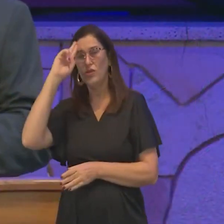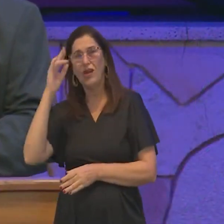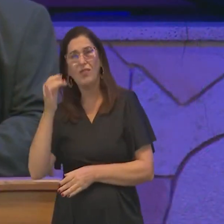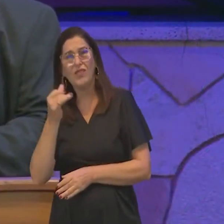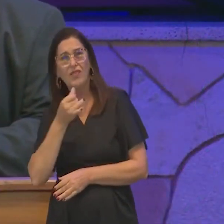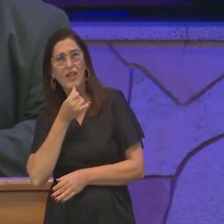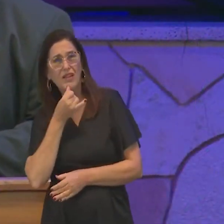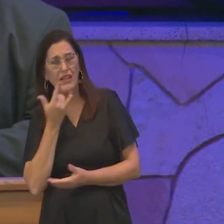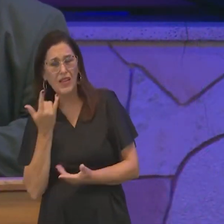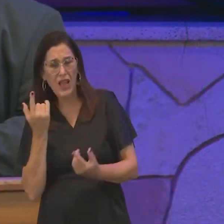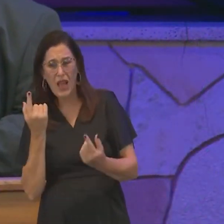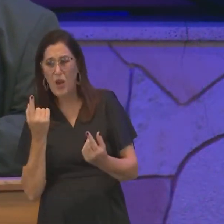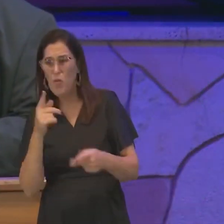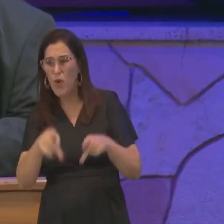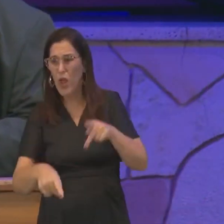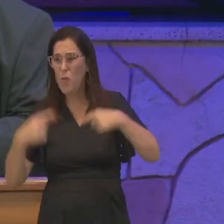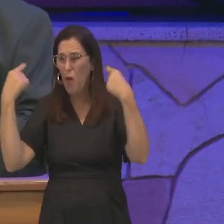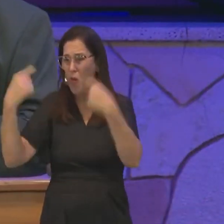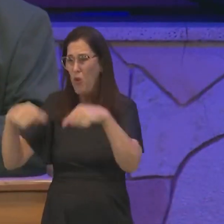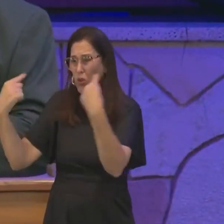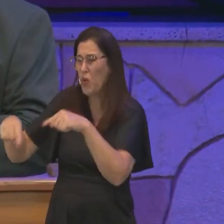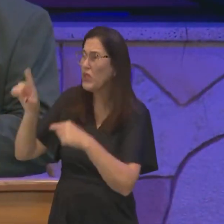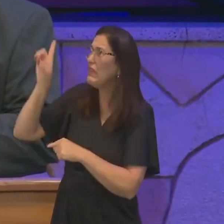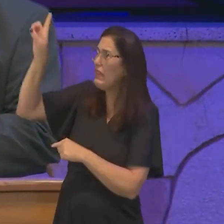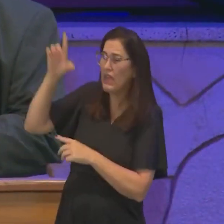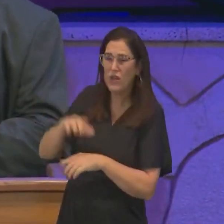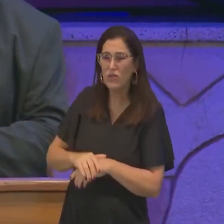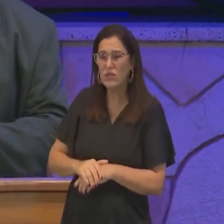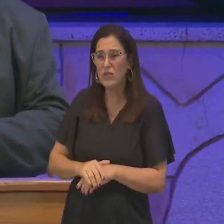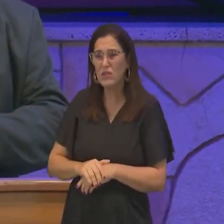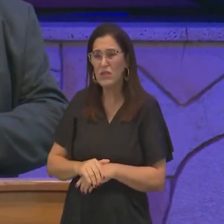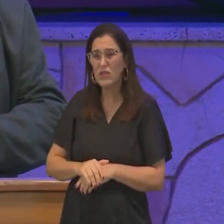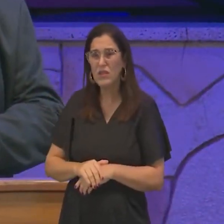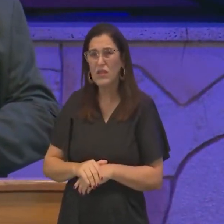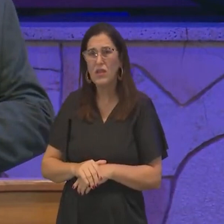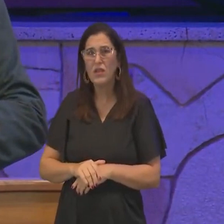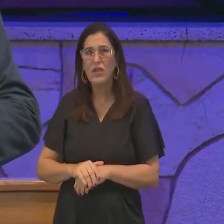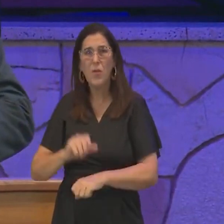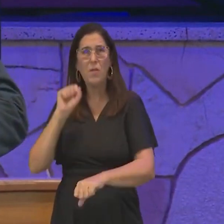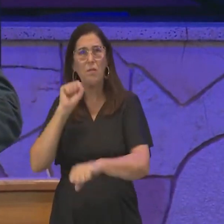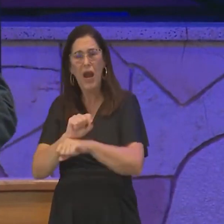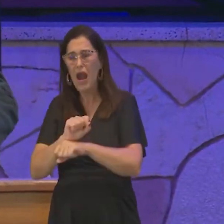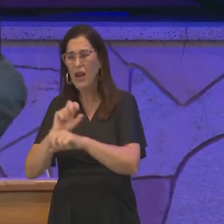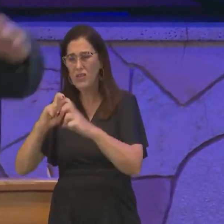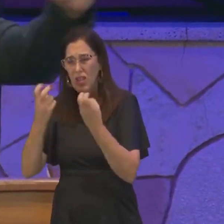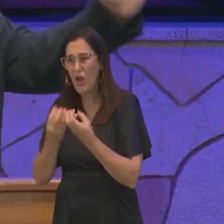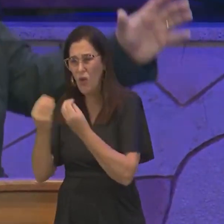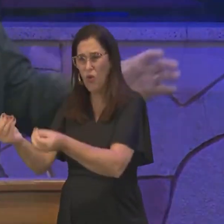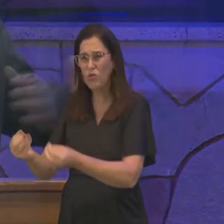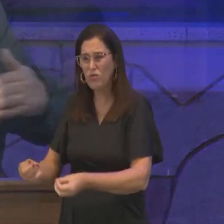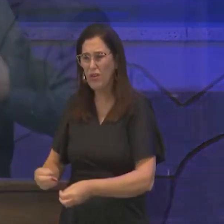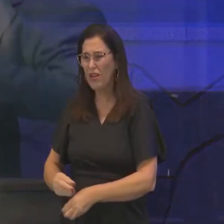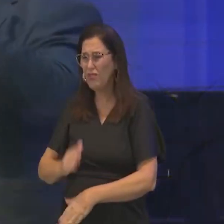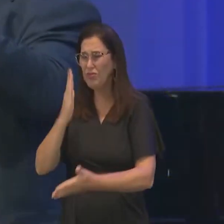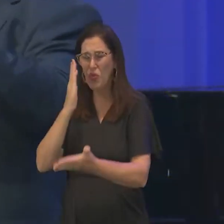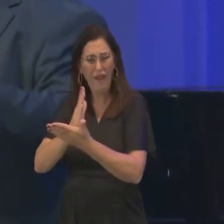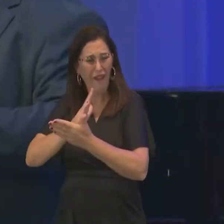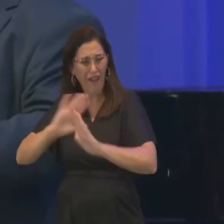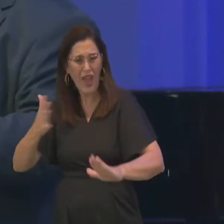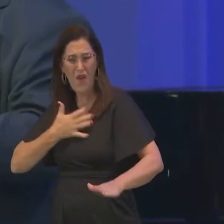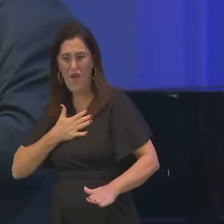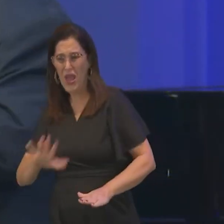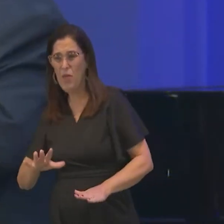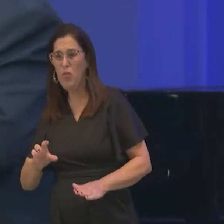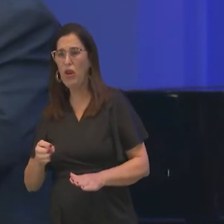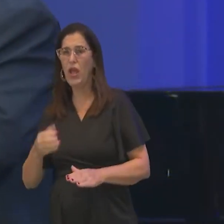lamentando a rebeldia do povo e mais à frente ele vai dizer assim, olha, parem de prestar culto. Eu estou farto de culto apenas de lábios